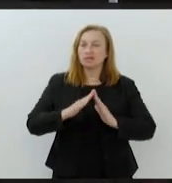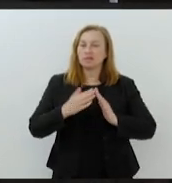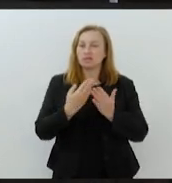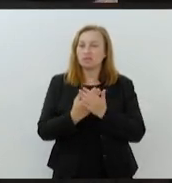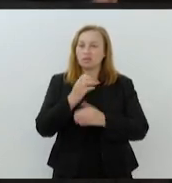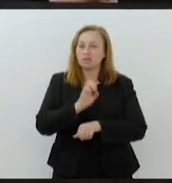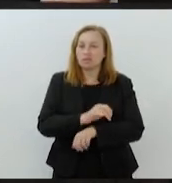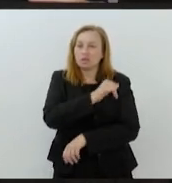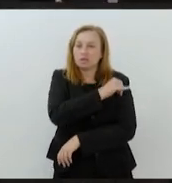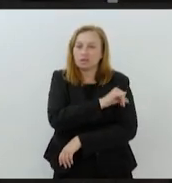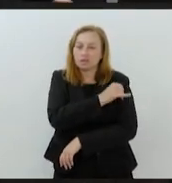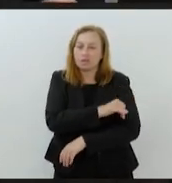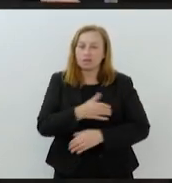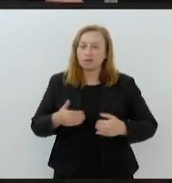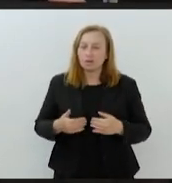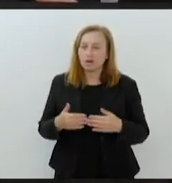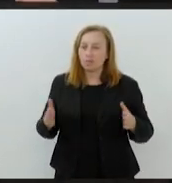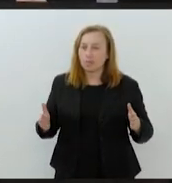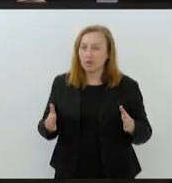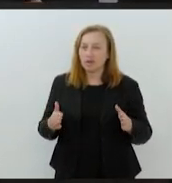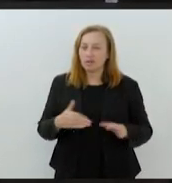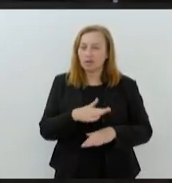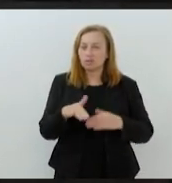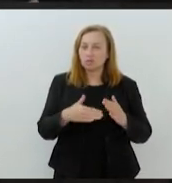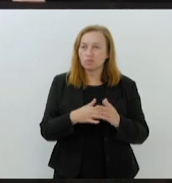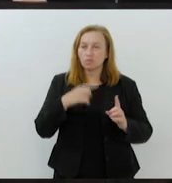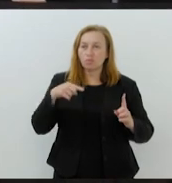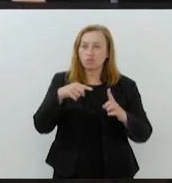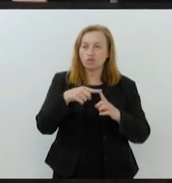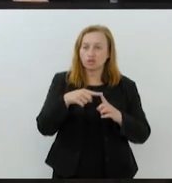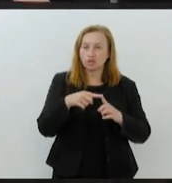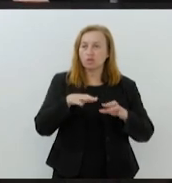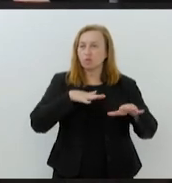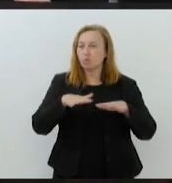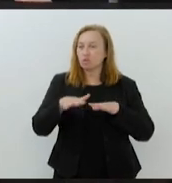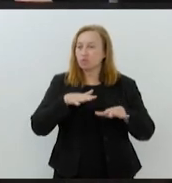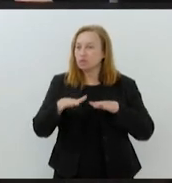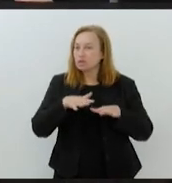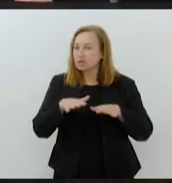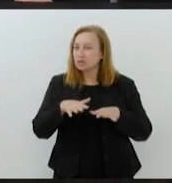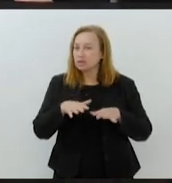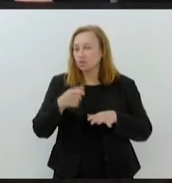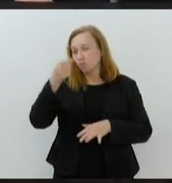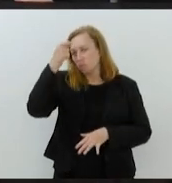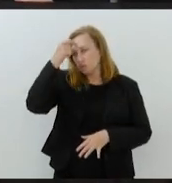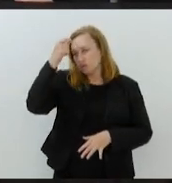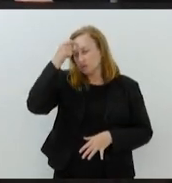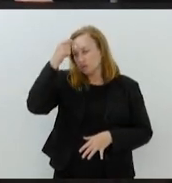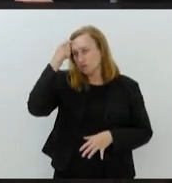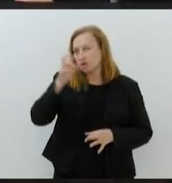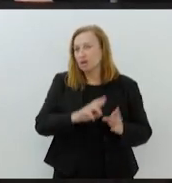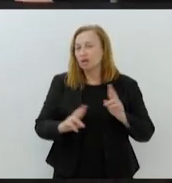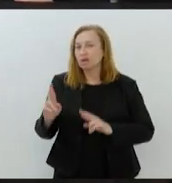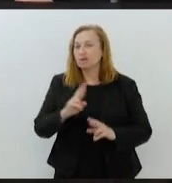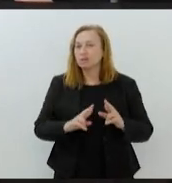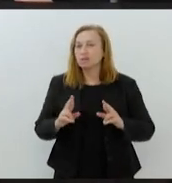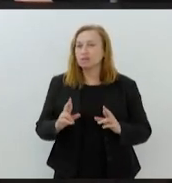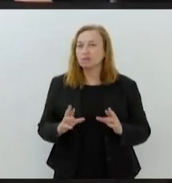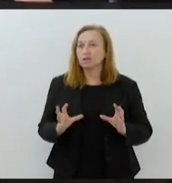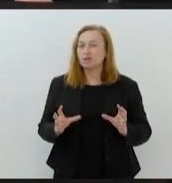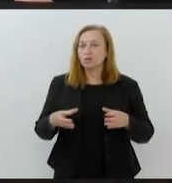Janeiro, abertas ao público com o objetivo de promover o movimento de conscientização em relação à comunidade